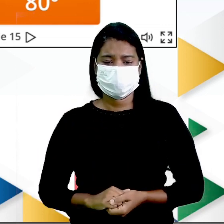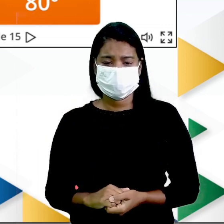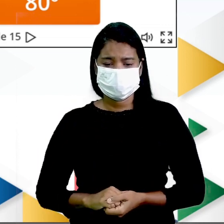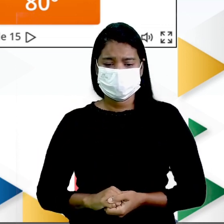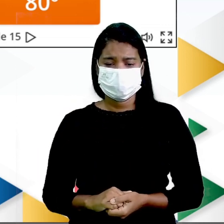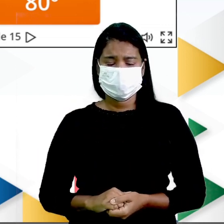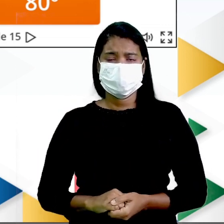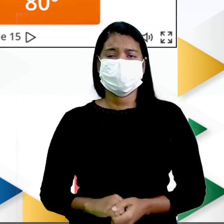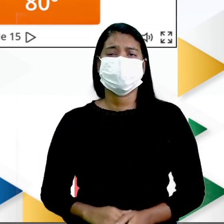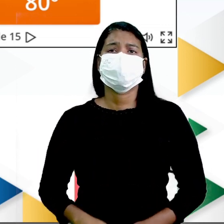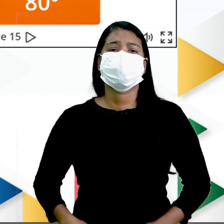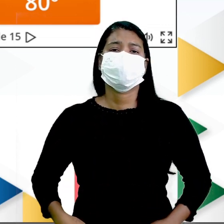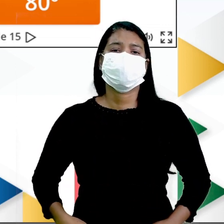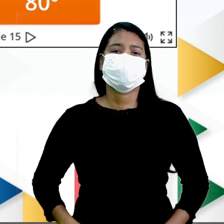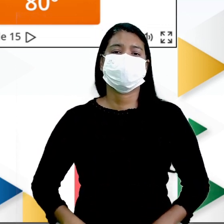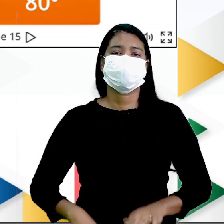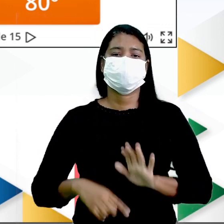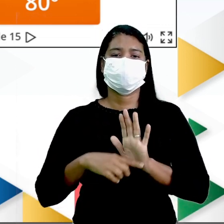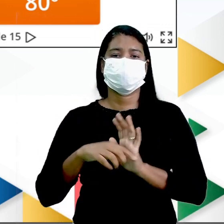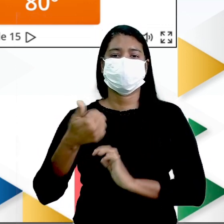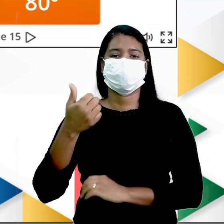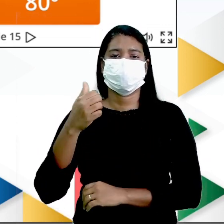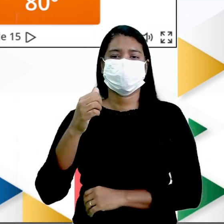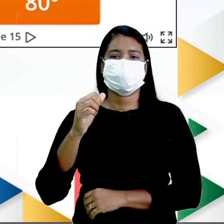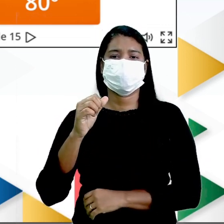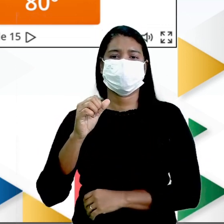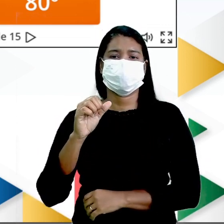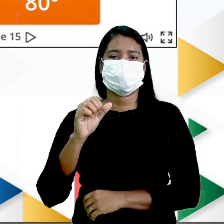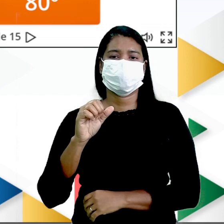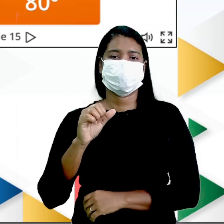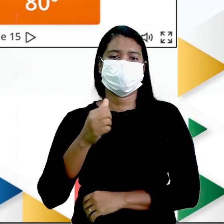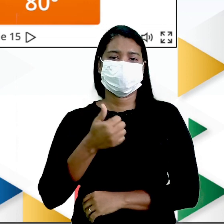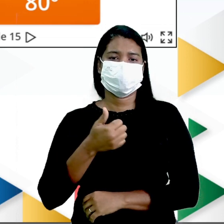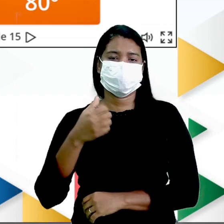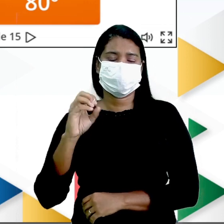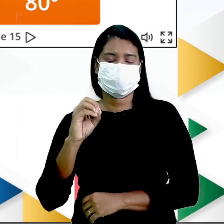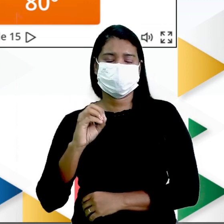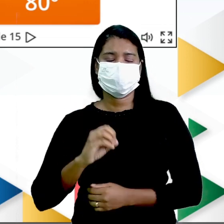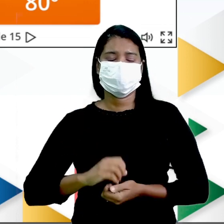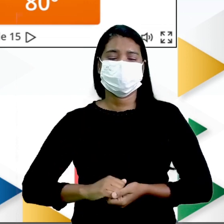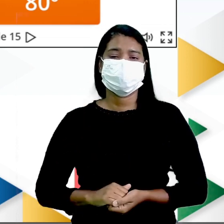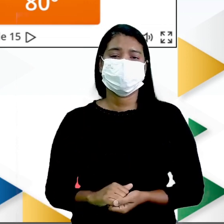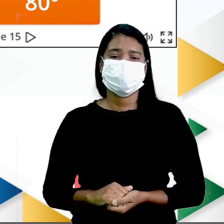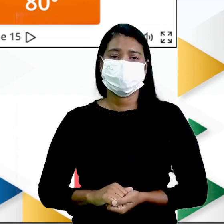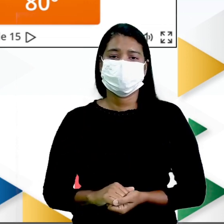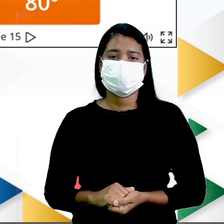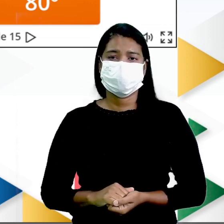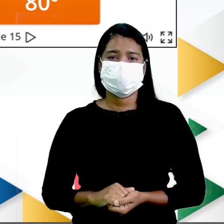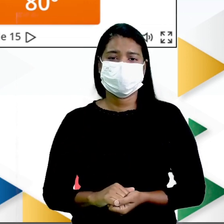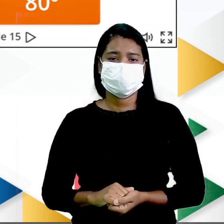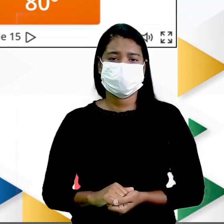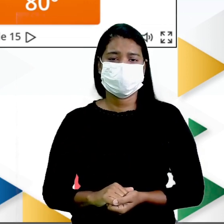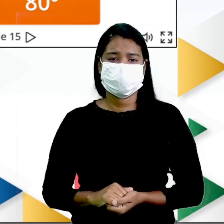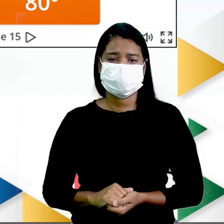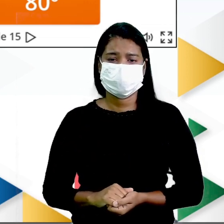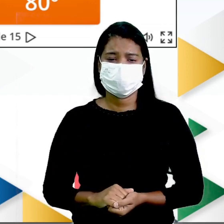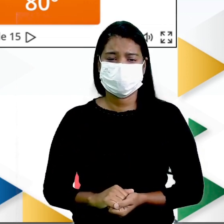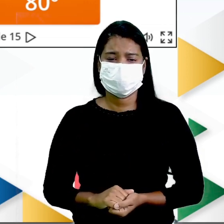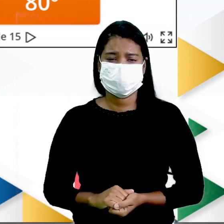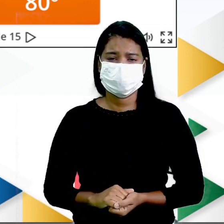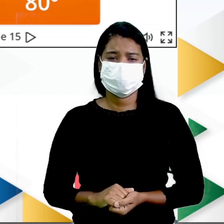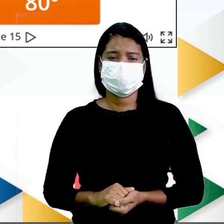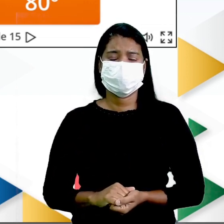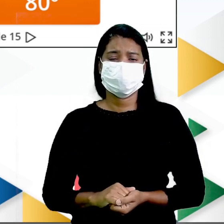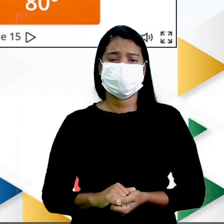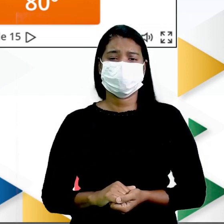né? 180 menos 110, e aí eu vou obter o resultado, 180 menos 110, x